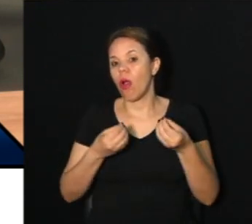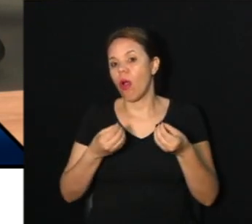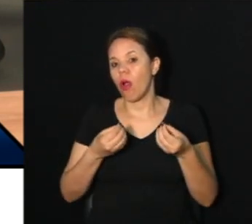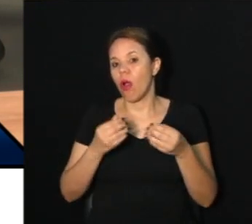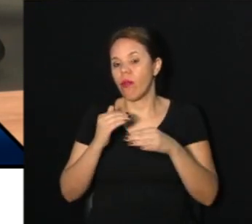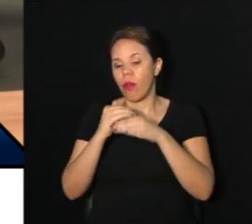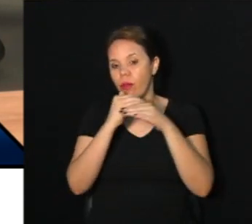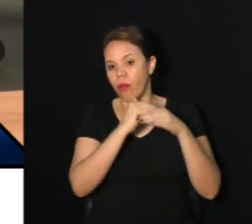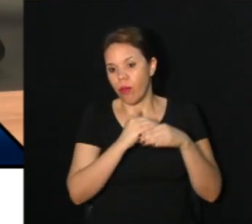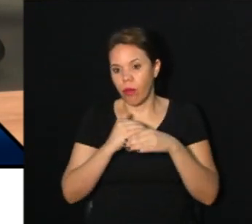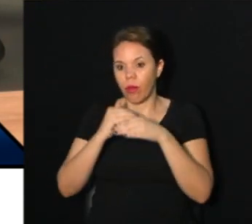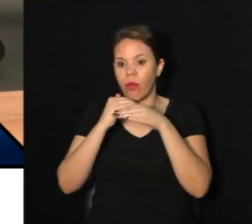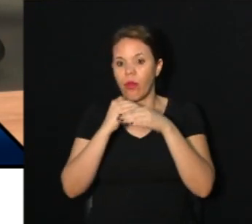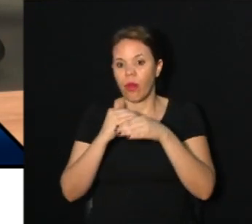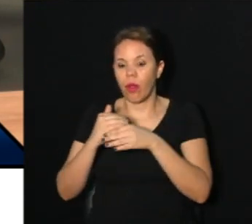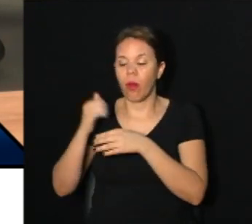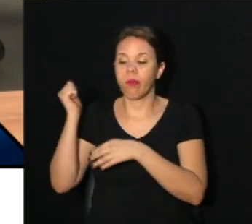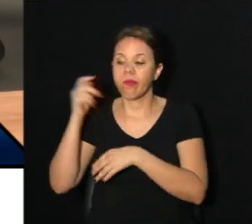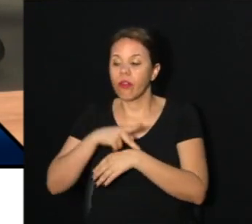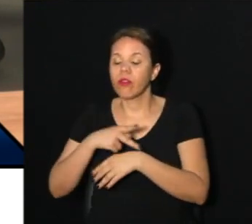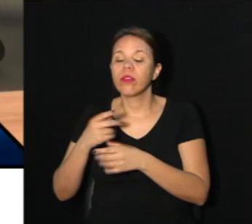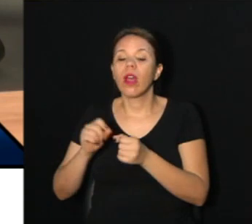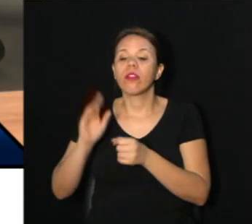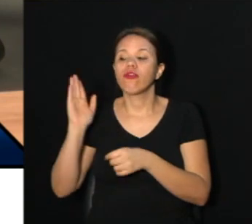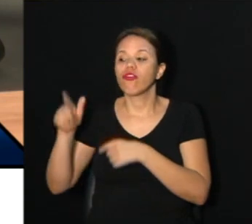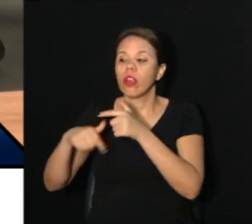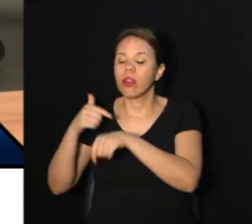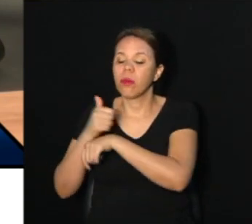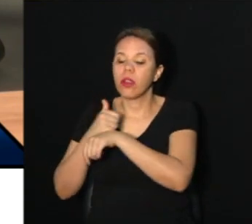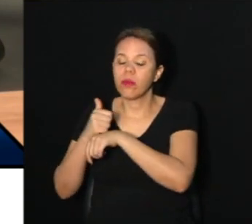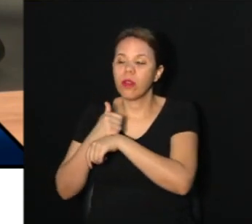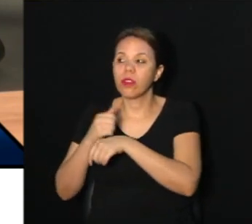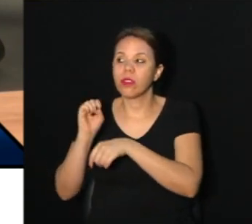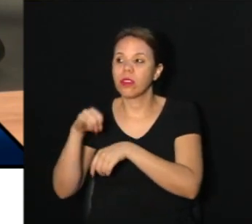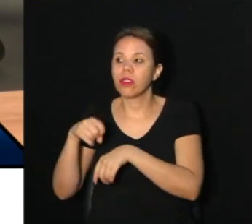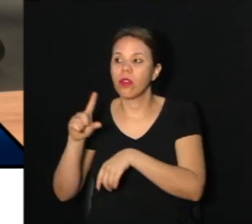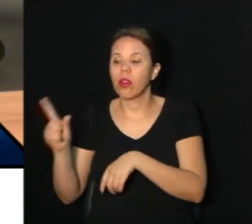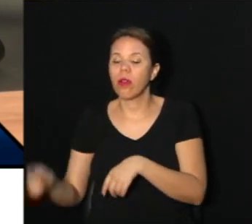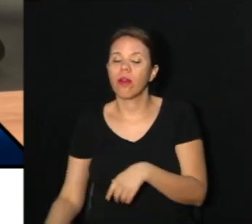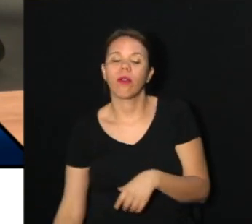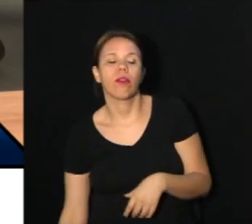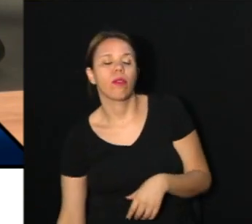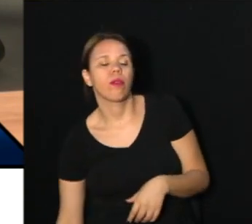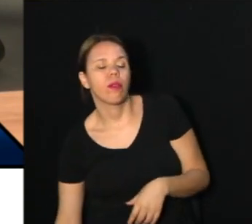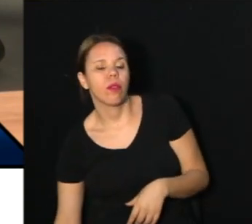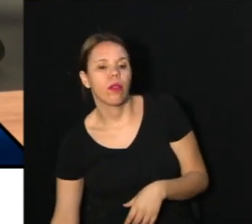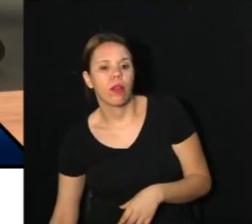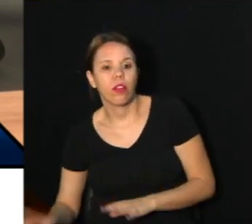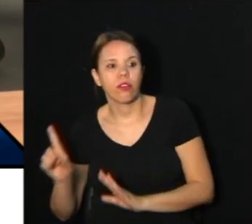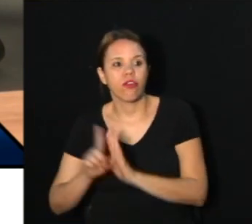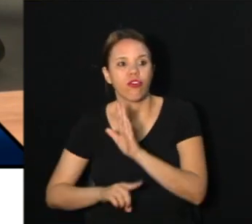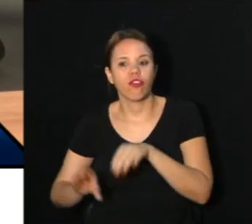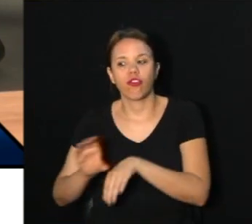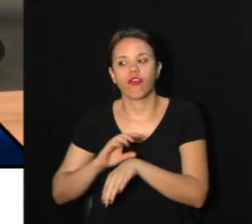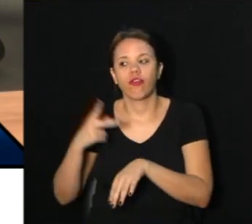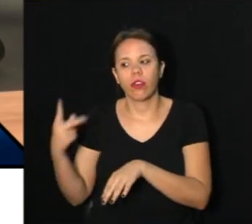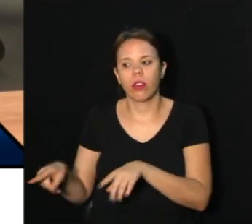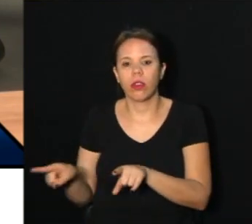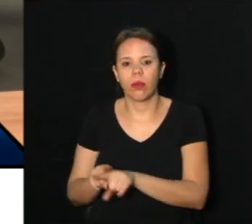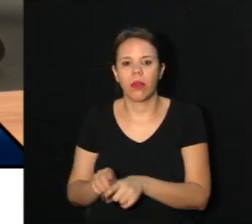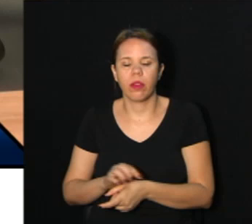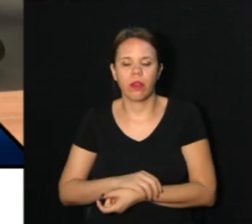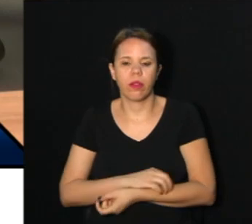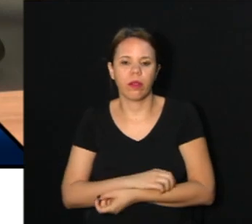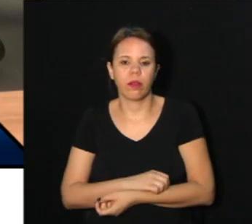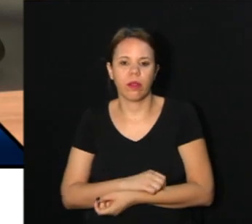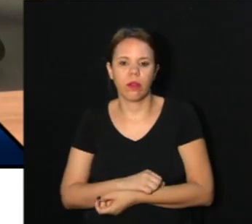paridade com os procuradores aposentados, né, se está previsto, está garantido, que é um direito constitucional deles também. E,